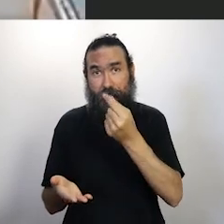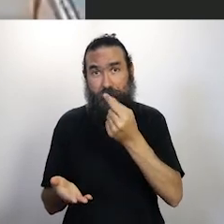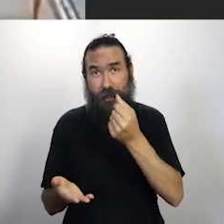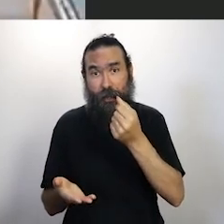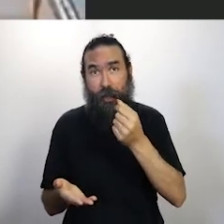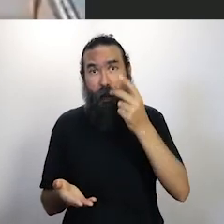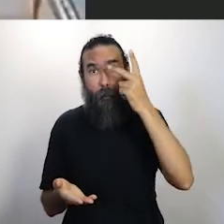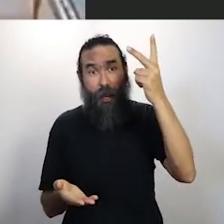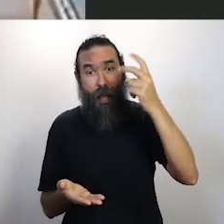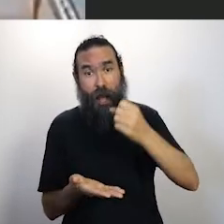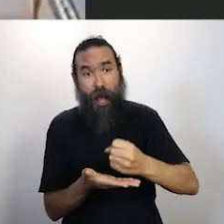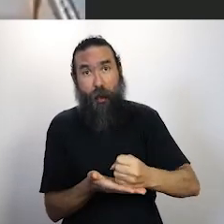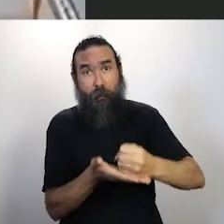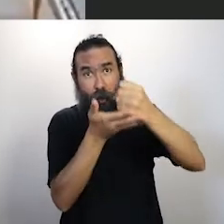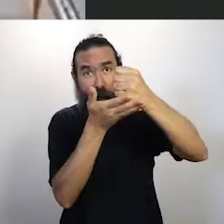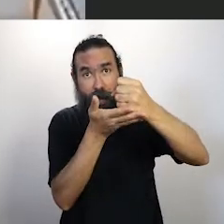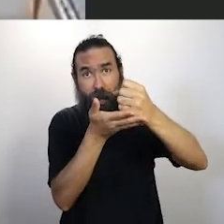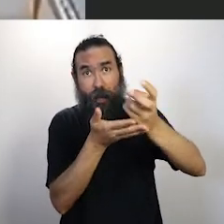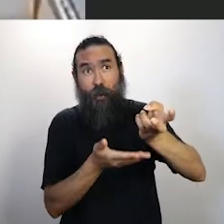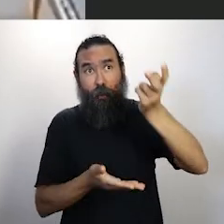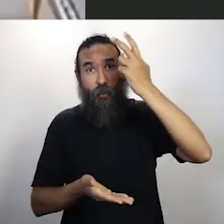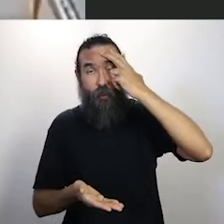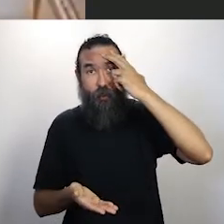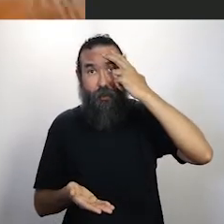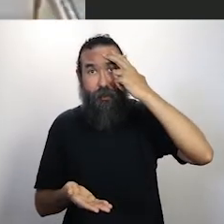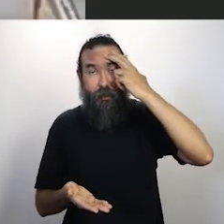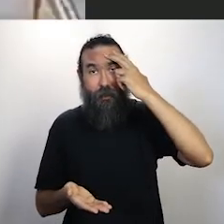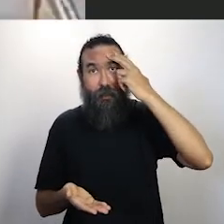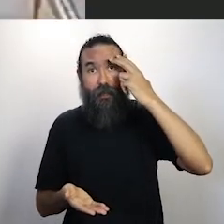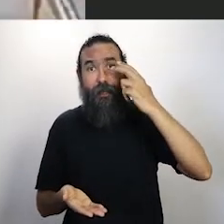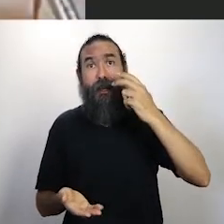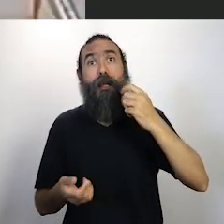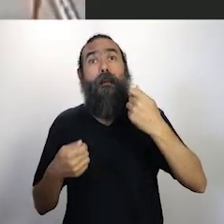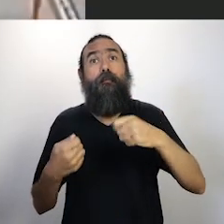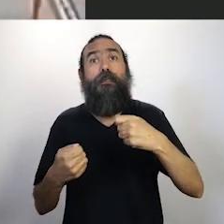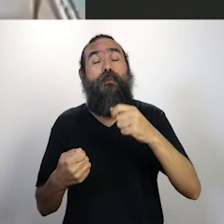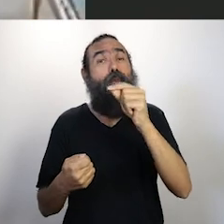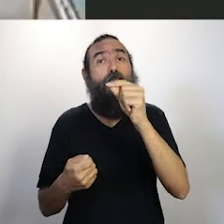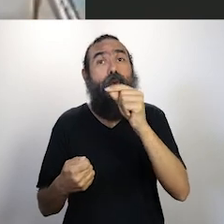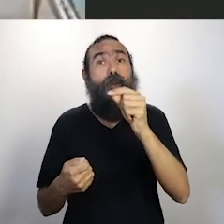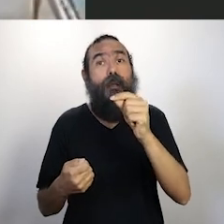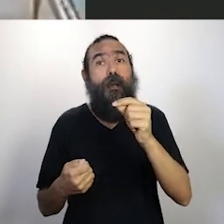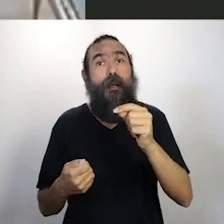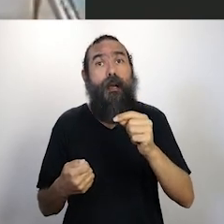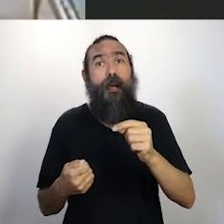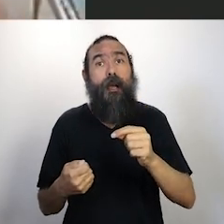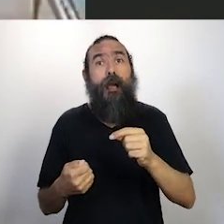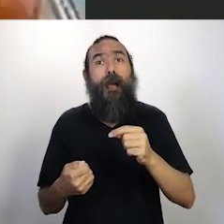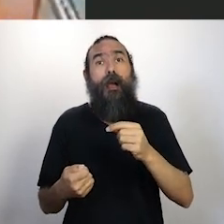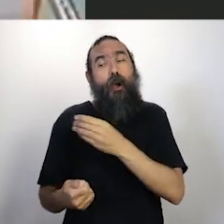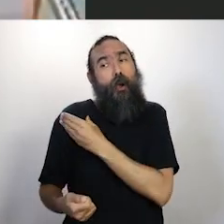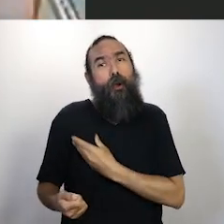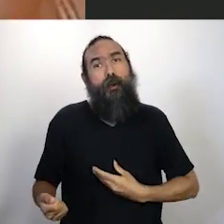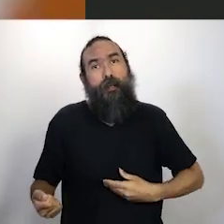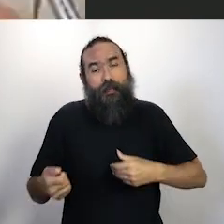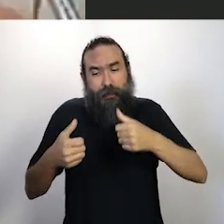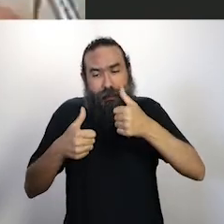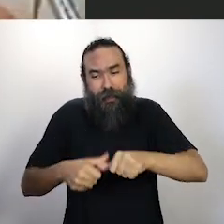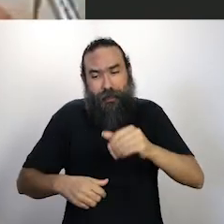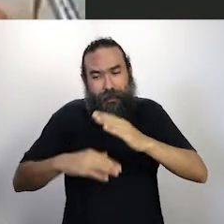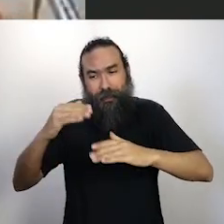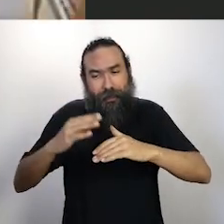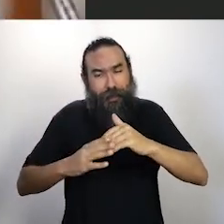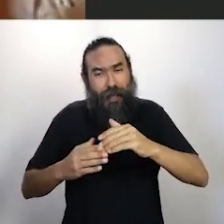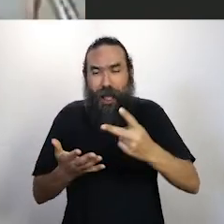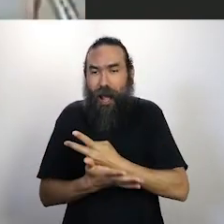e projetos próprios no município do Estado nós temos que rechaçar essa ação capriciosa de governo estadual ou municipal